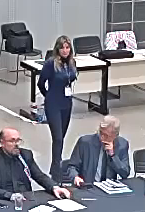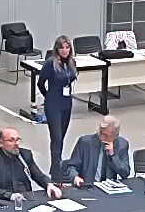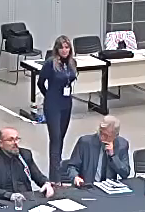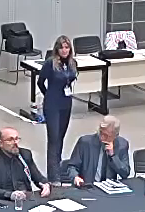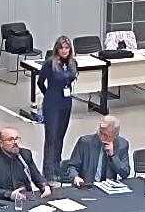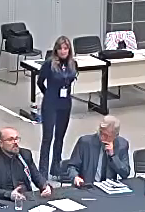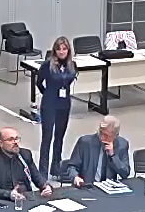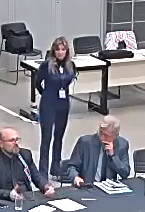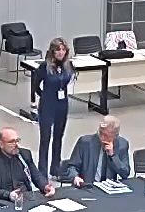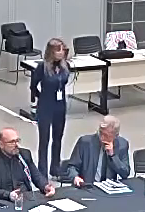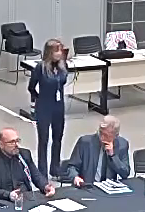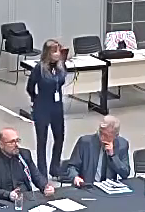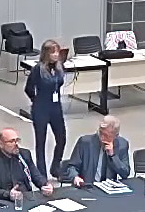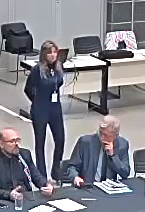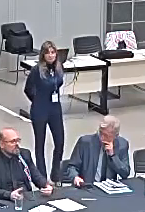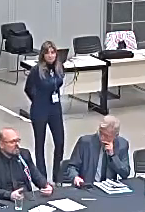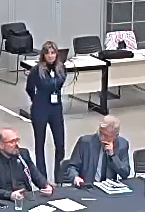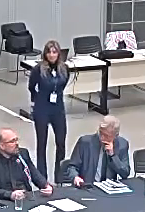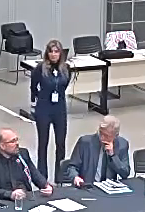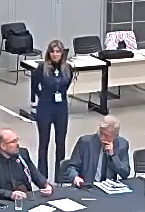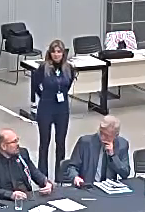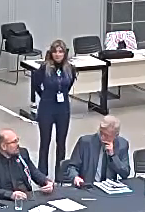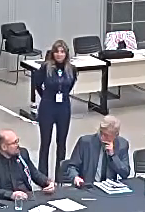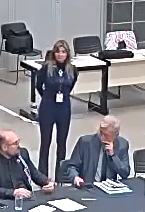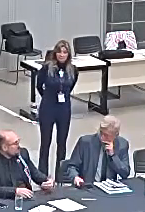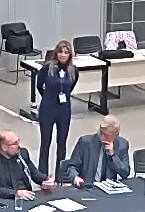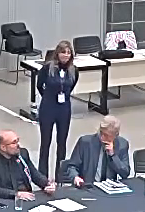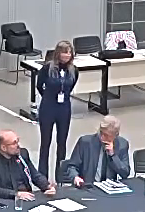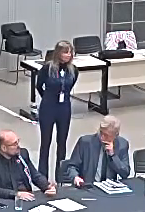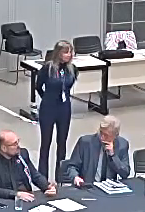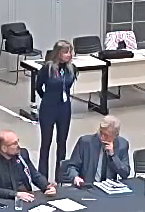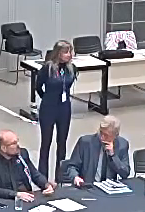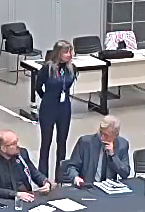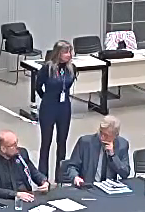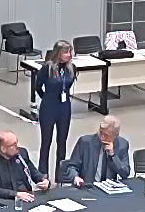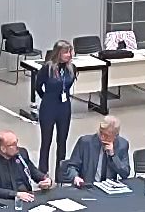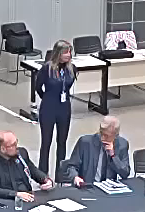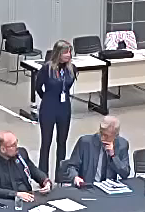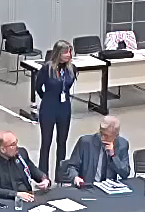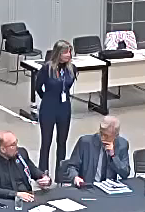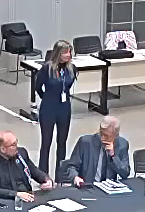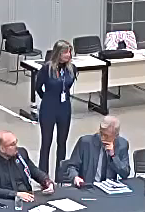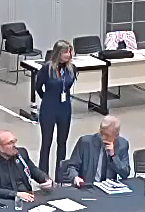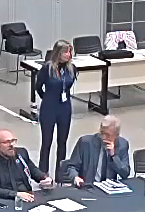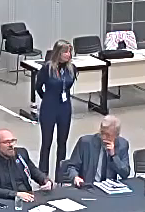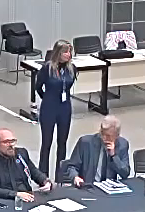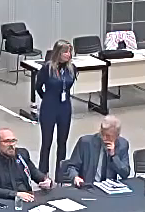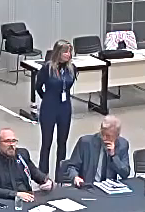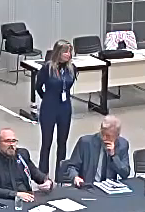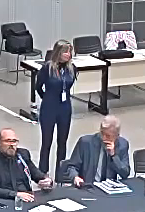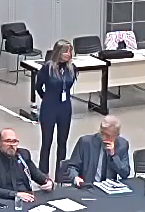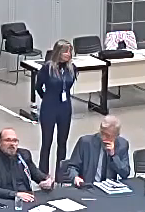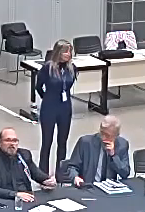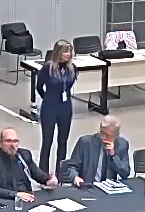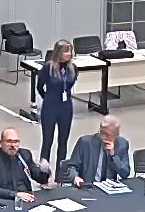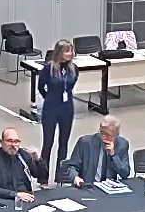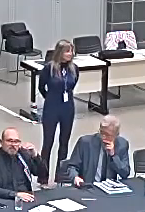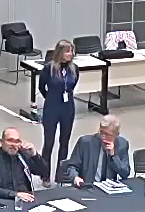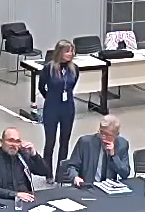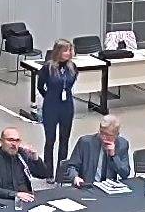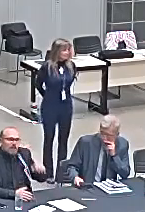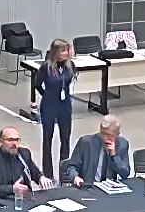a resposta que excepcionalmente essa comissão ela tem a prerrogativa de termos a possibilidade de realizarmos